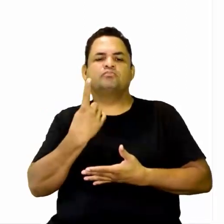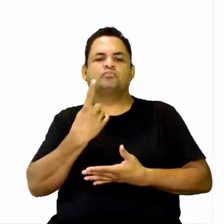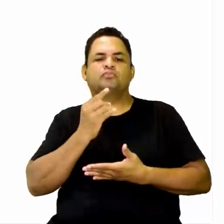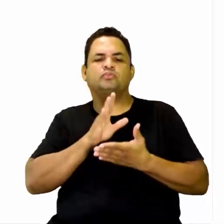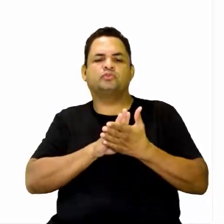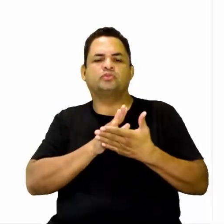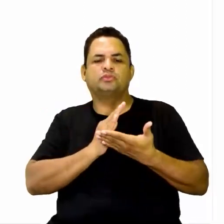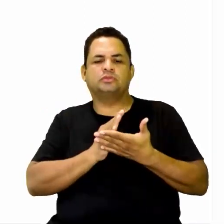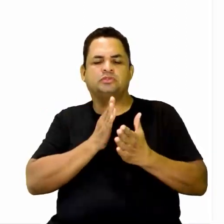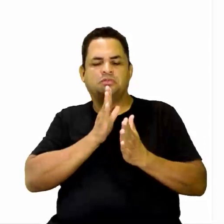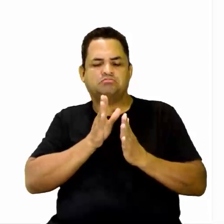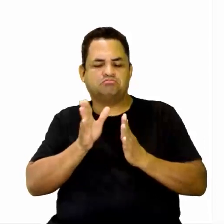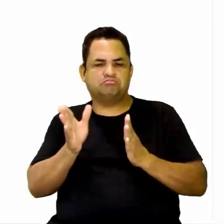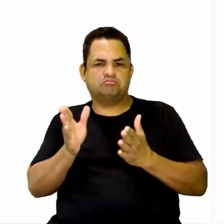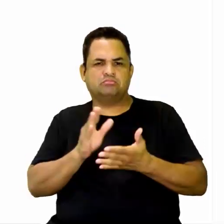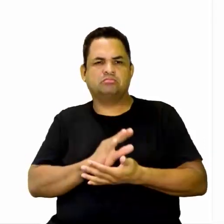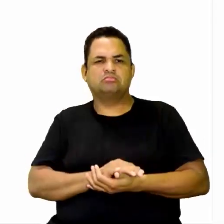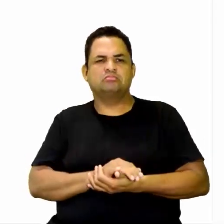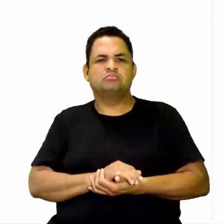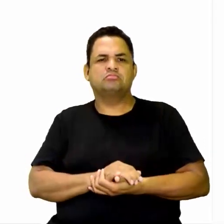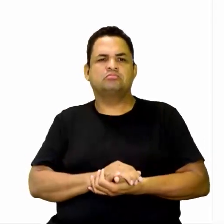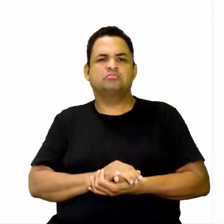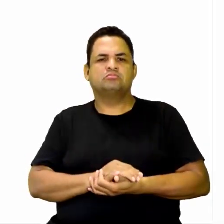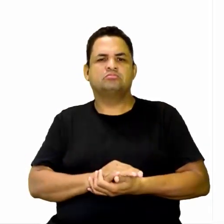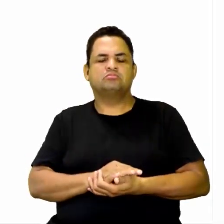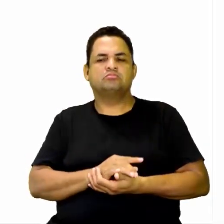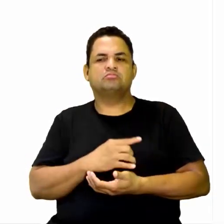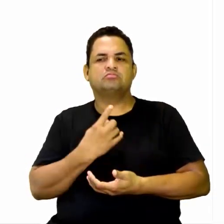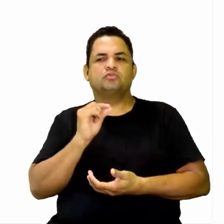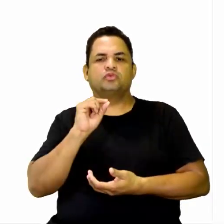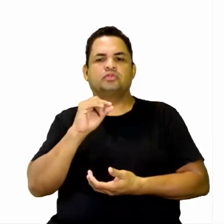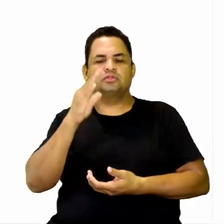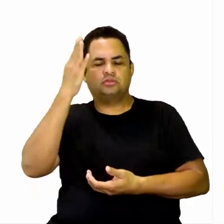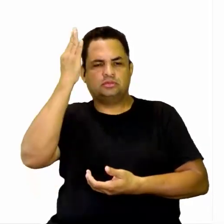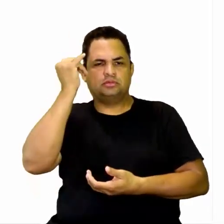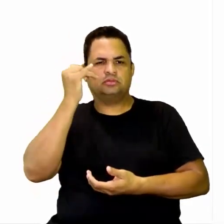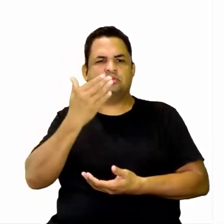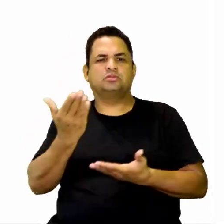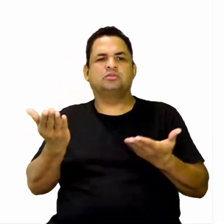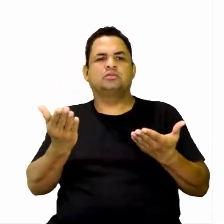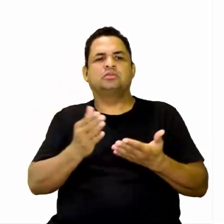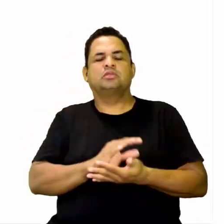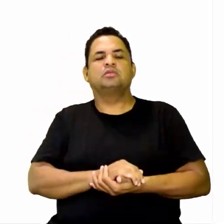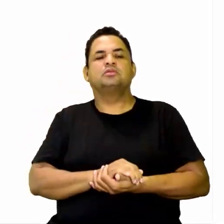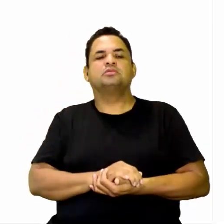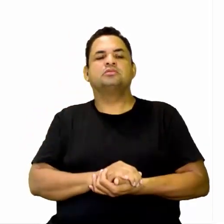fase? O que sabemos sobre o sangue, né? Então,